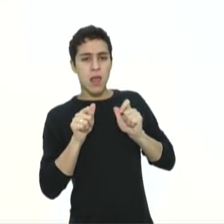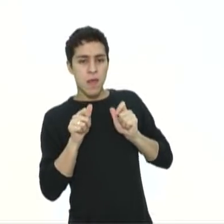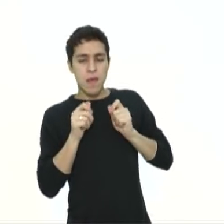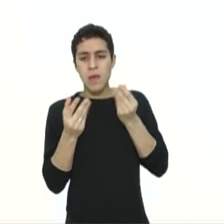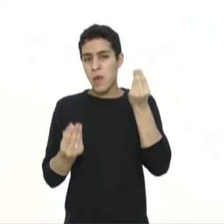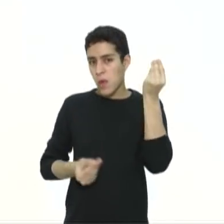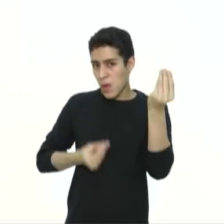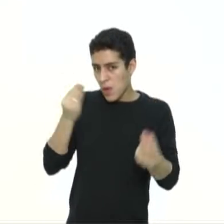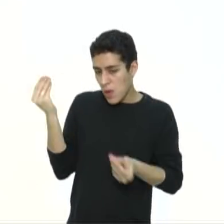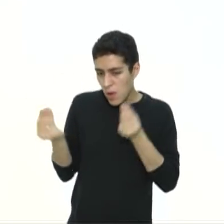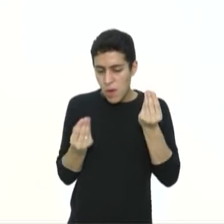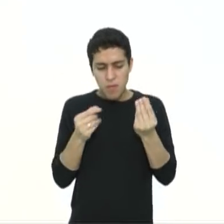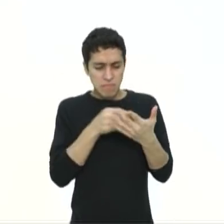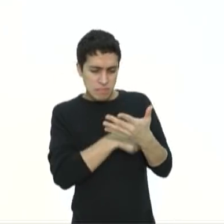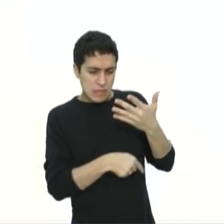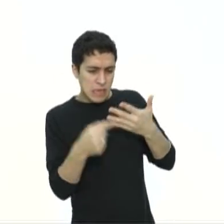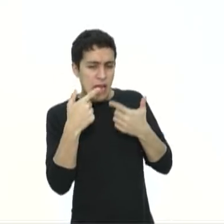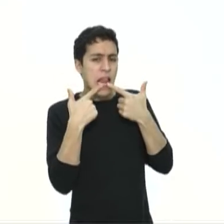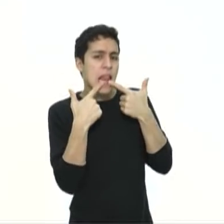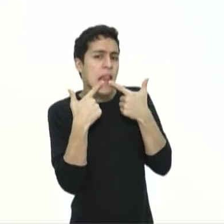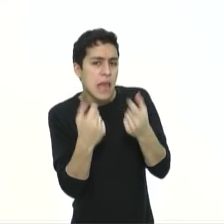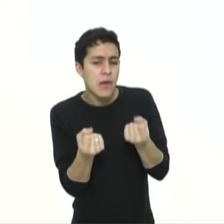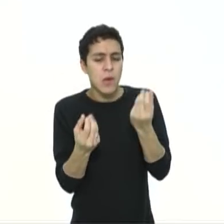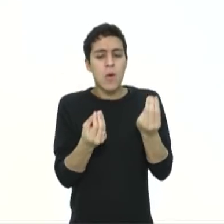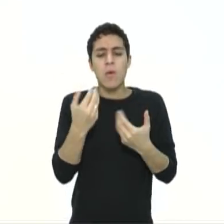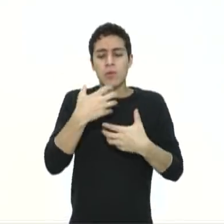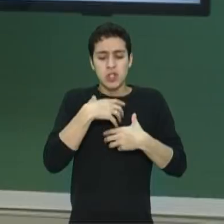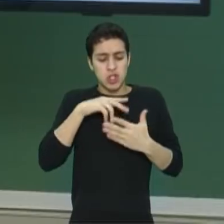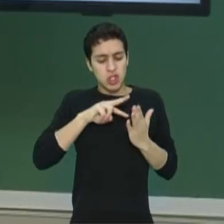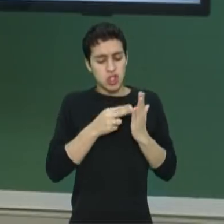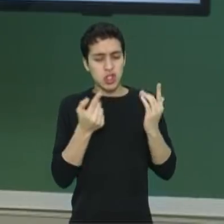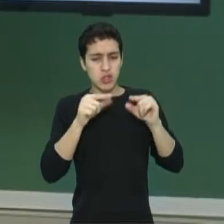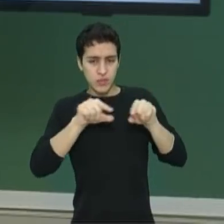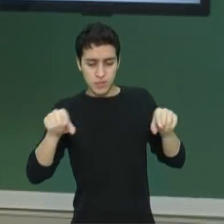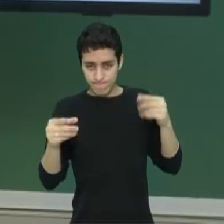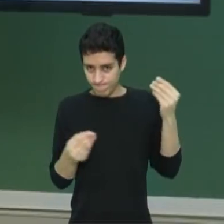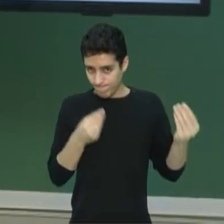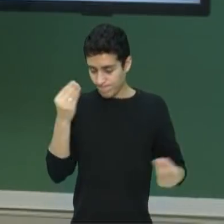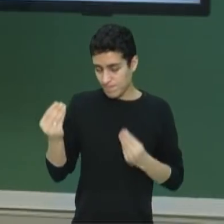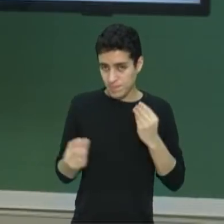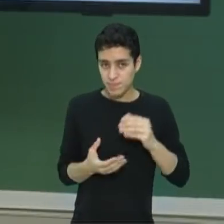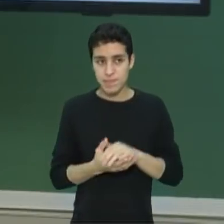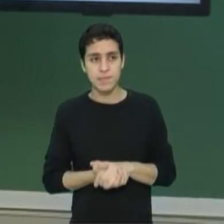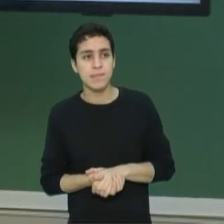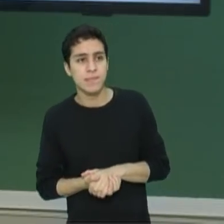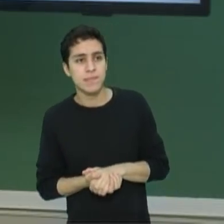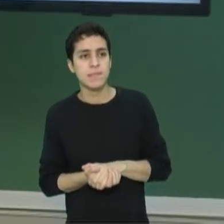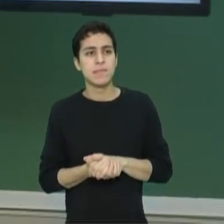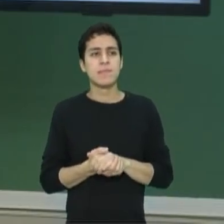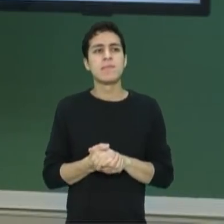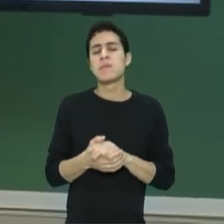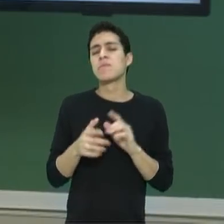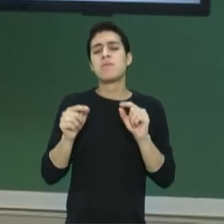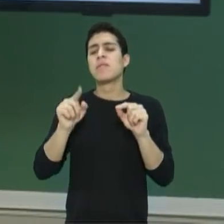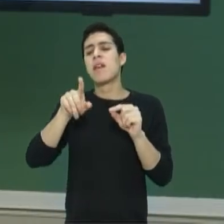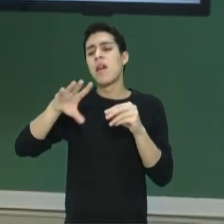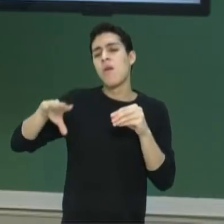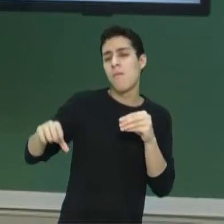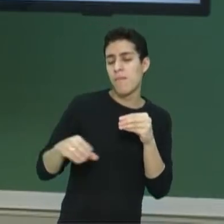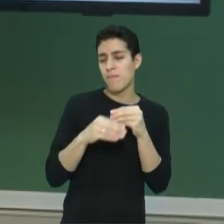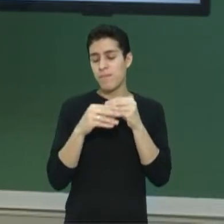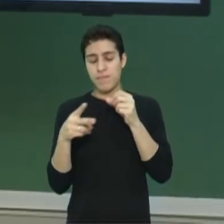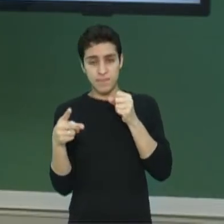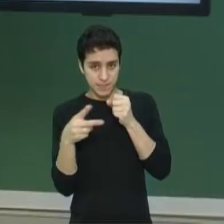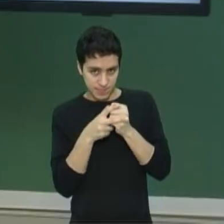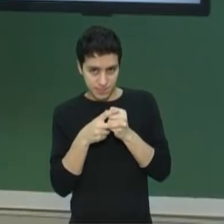os aspectos linguísticos e a produção de sentido nos enunciados, certo? Então, o que é mesmo um complemento